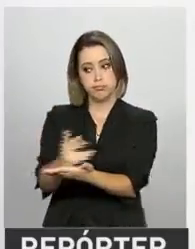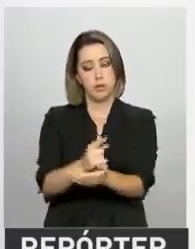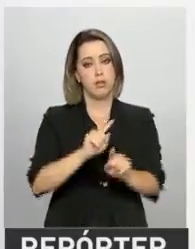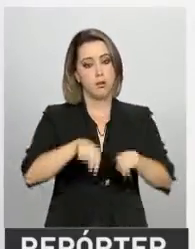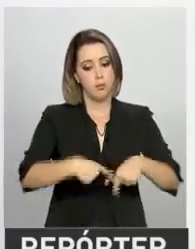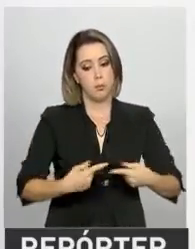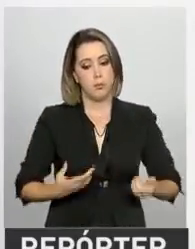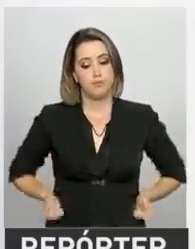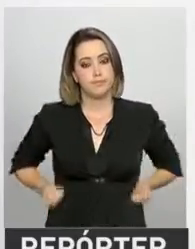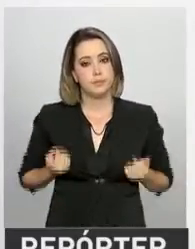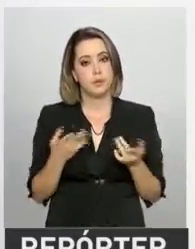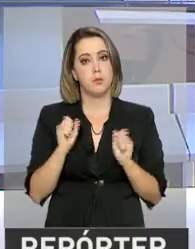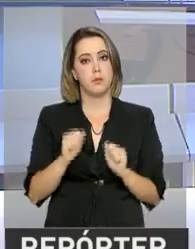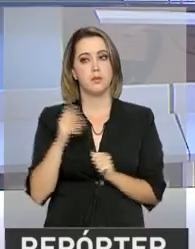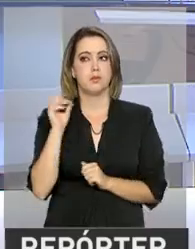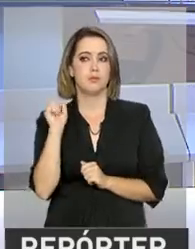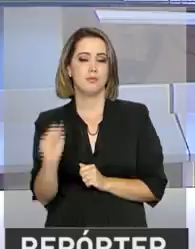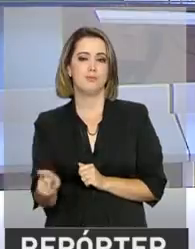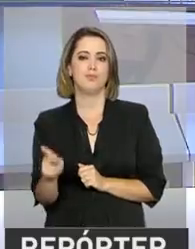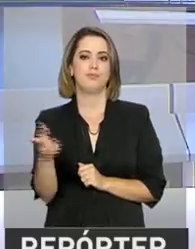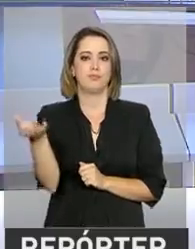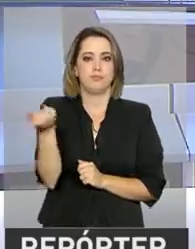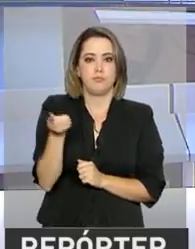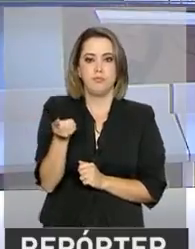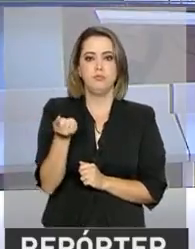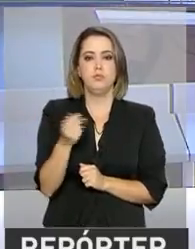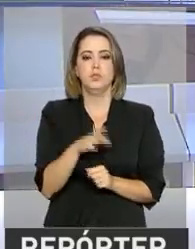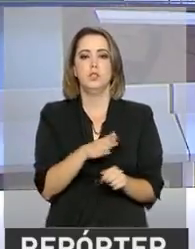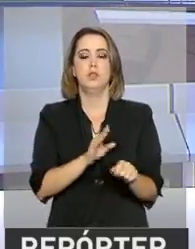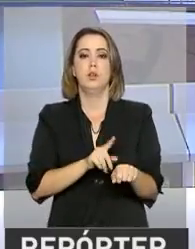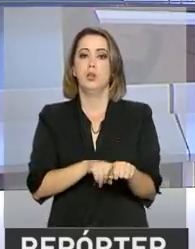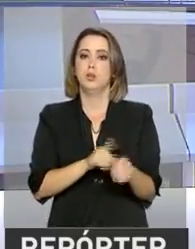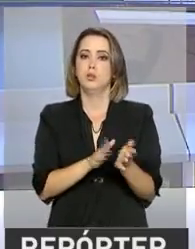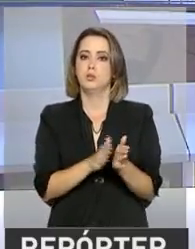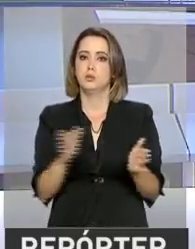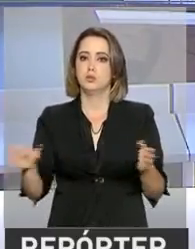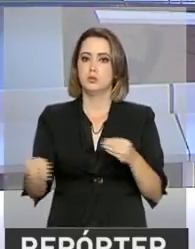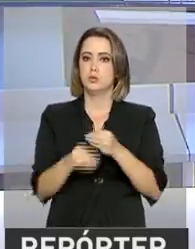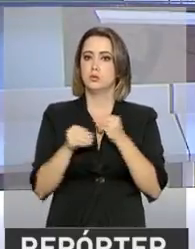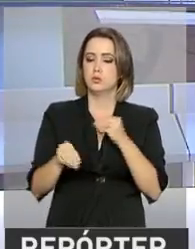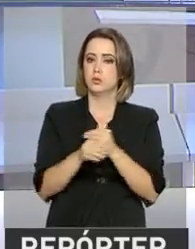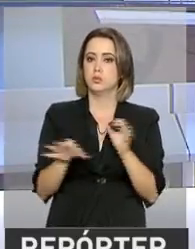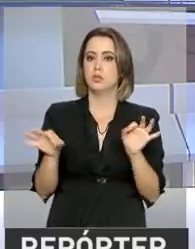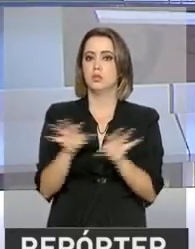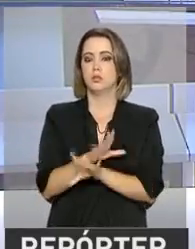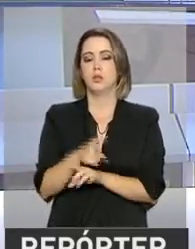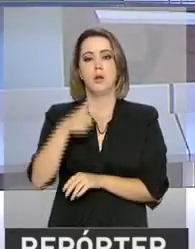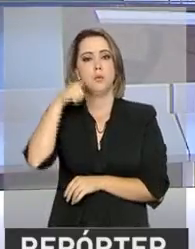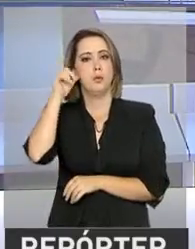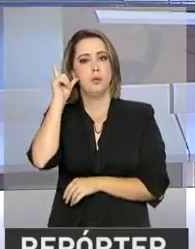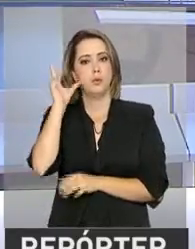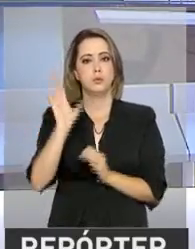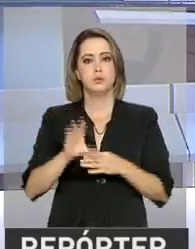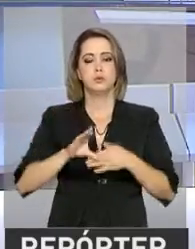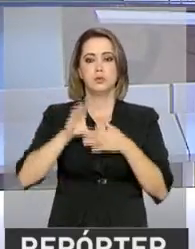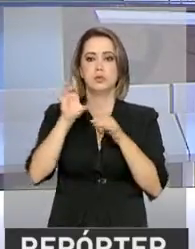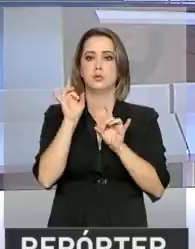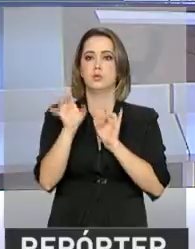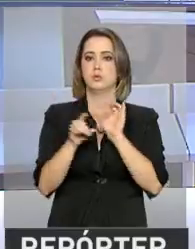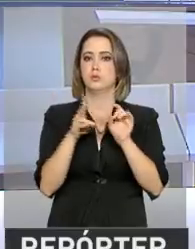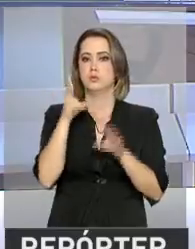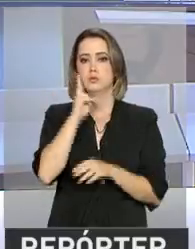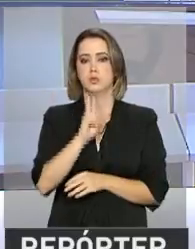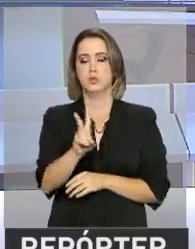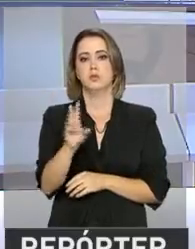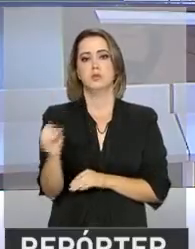pessoas possam continuar recebendo e o prazo para apresentação de emendas terminou ontem na comissão especial que analisa a